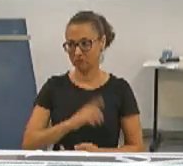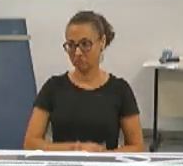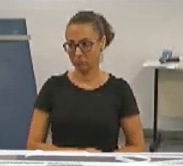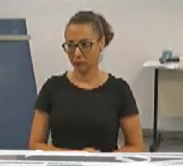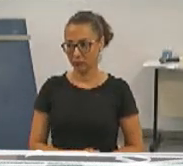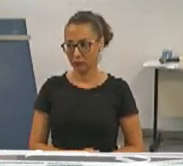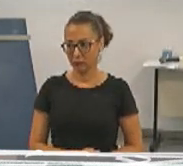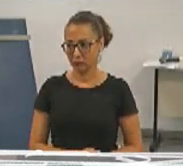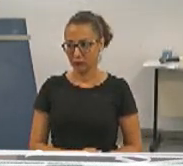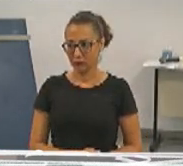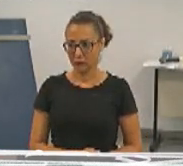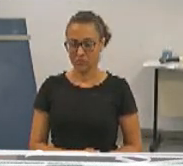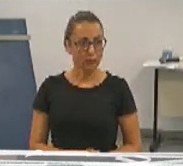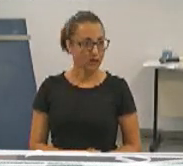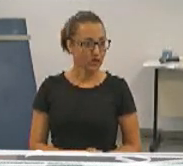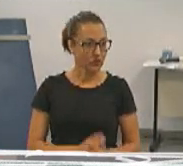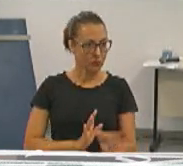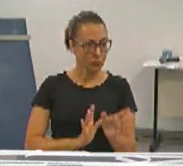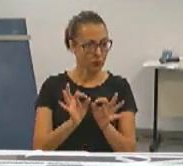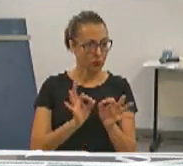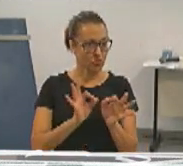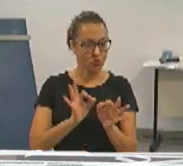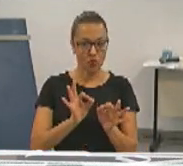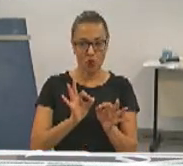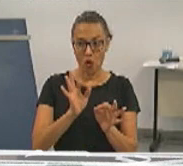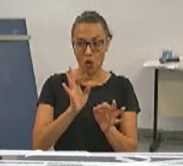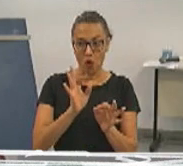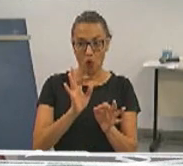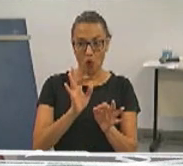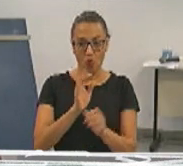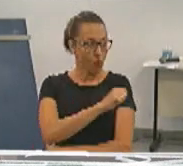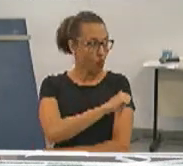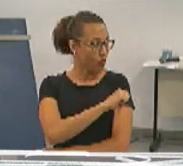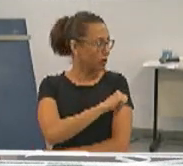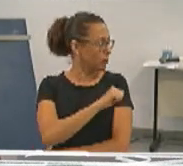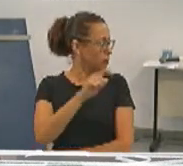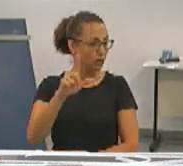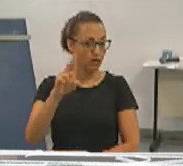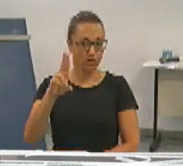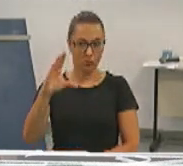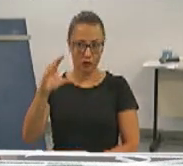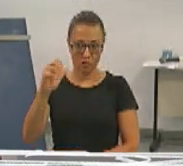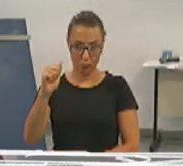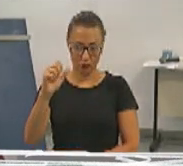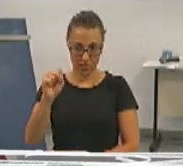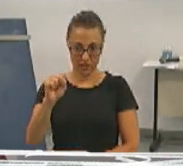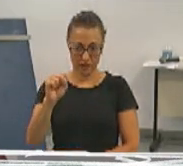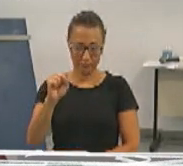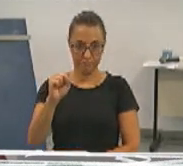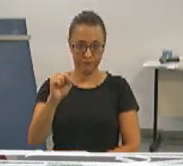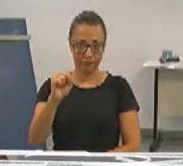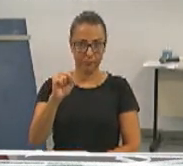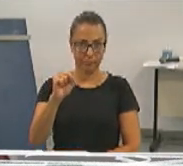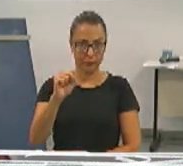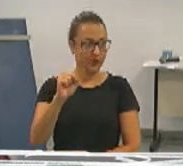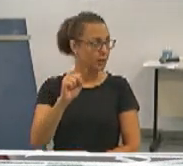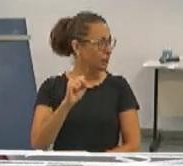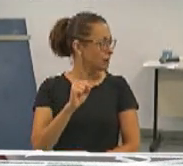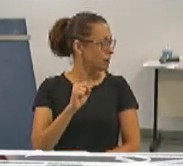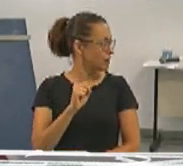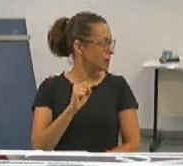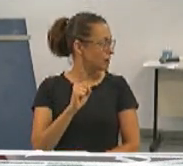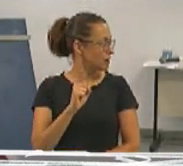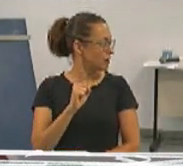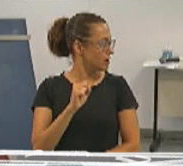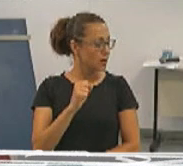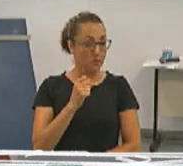ordem o discente Lucas Henrique dos Santos Silva, parece que o curso dele é a